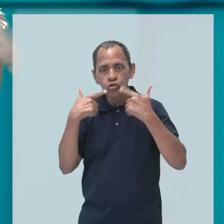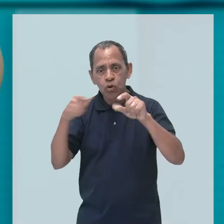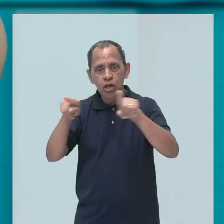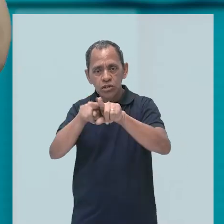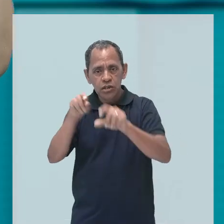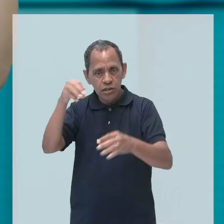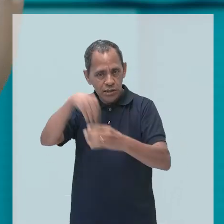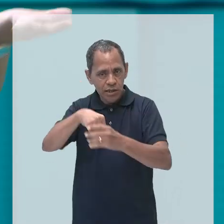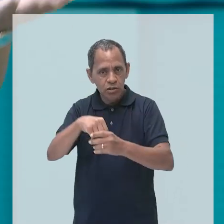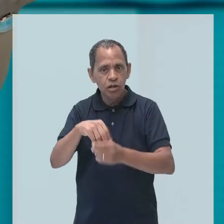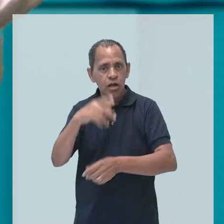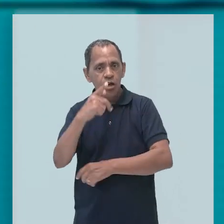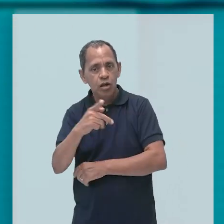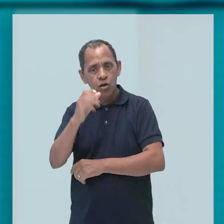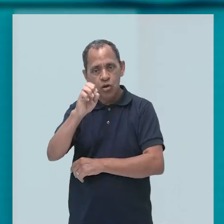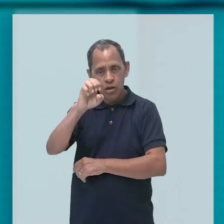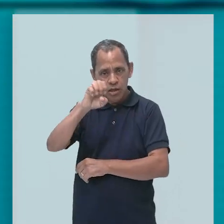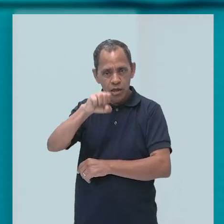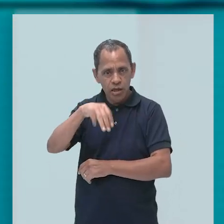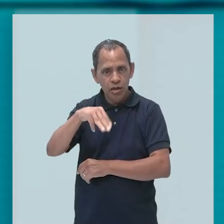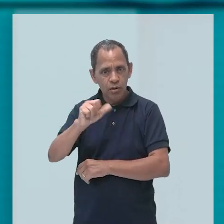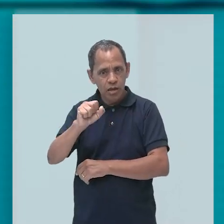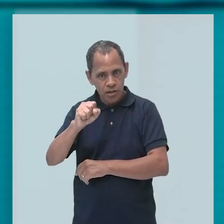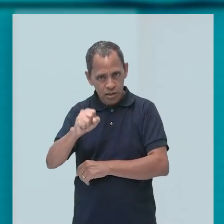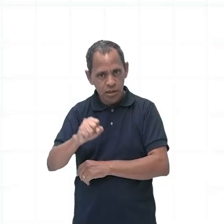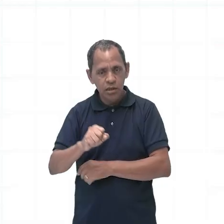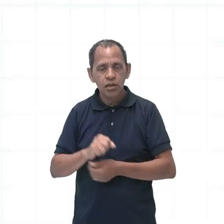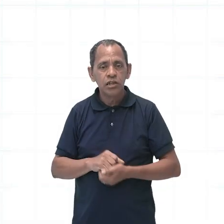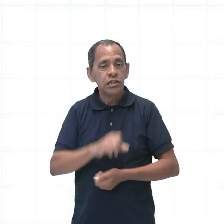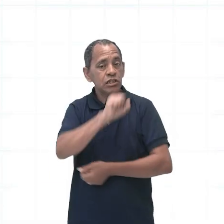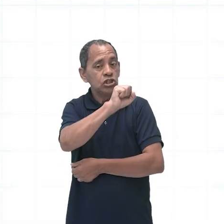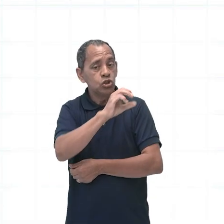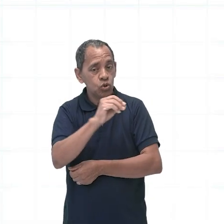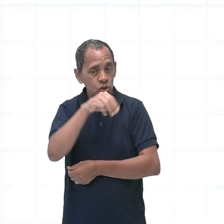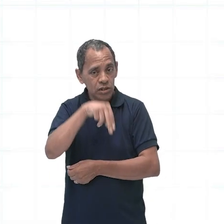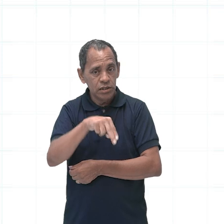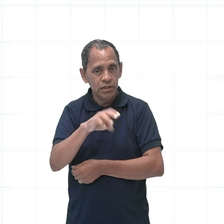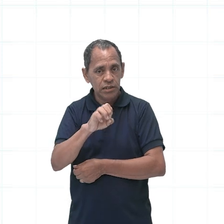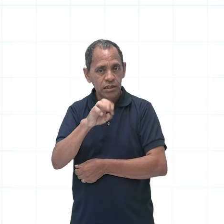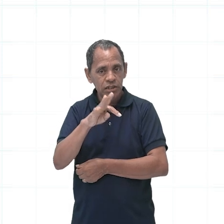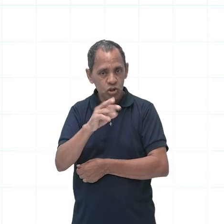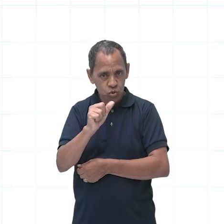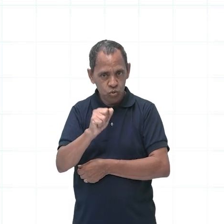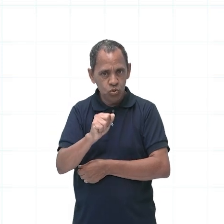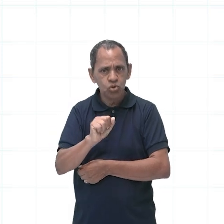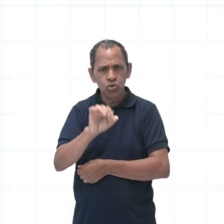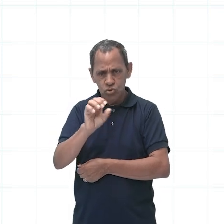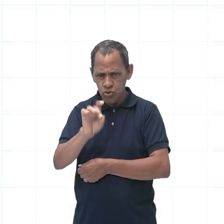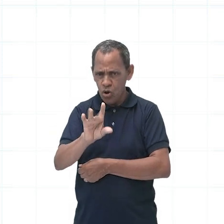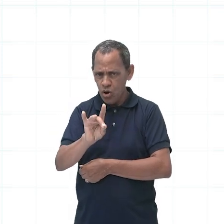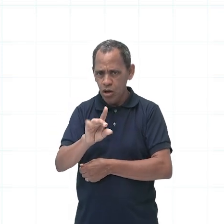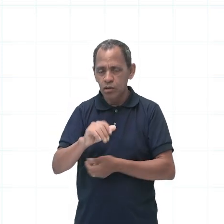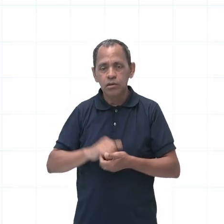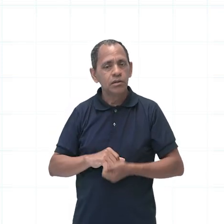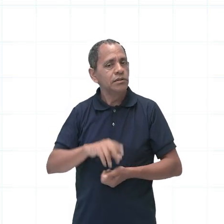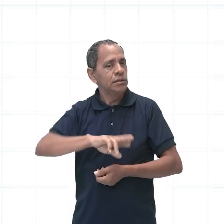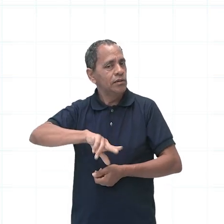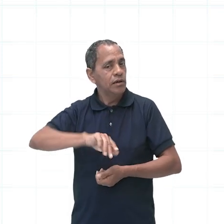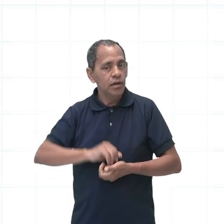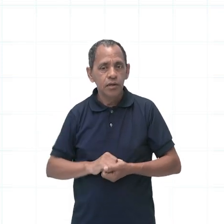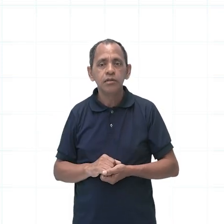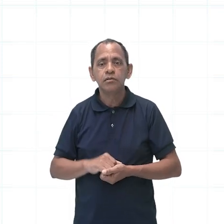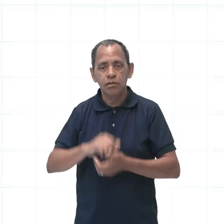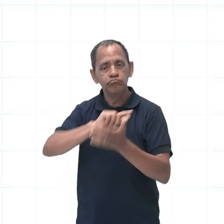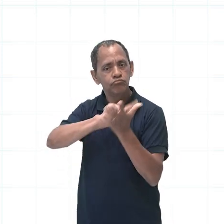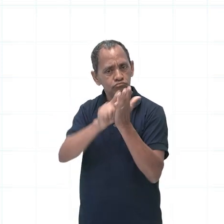poemas, em sonetos? Não. Avança, por favor. Apenas os sonetos fazem isso? Não. Outros